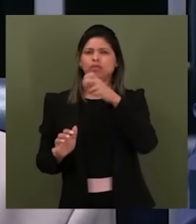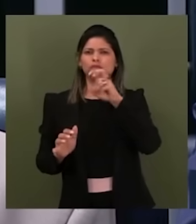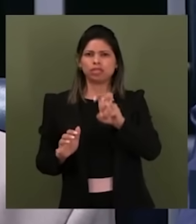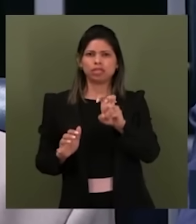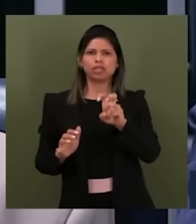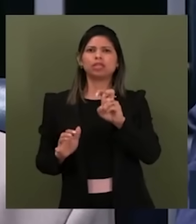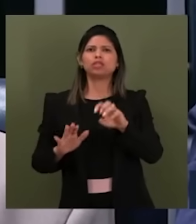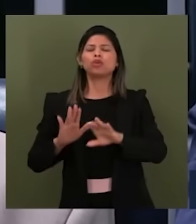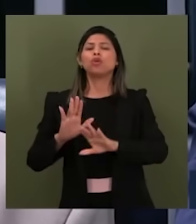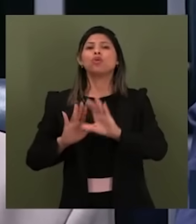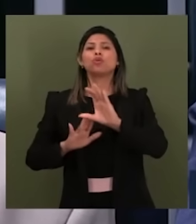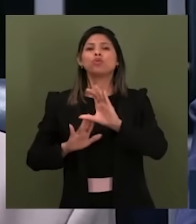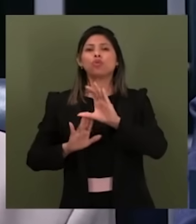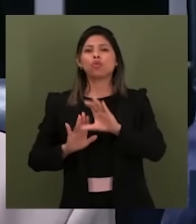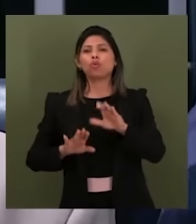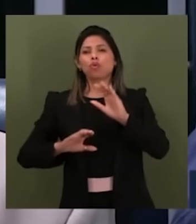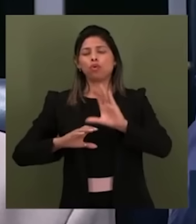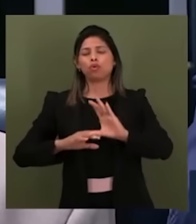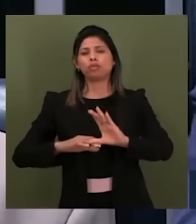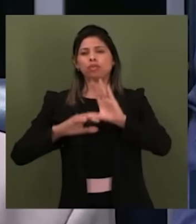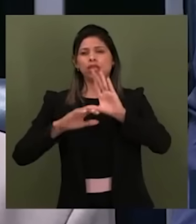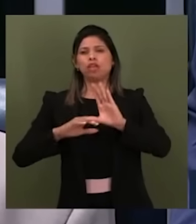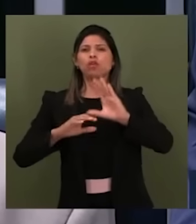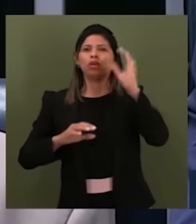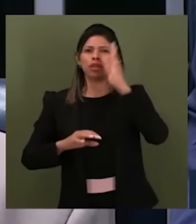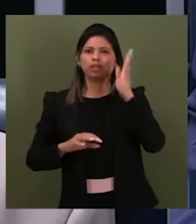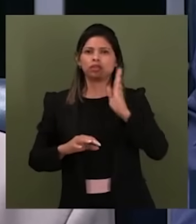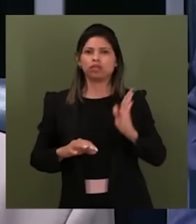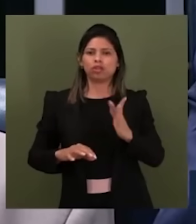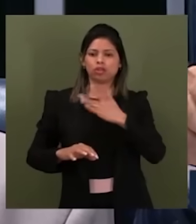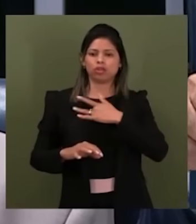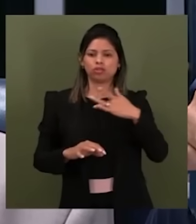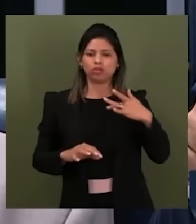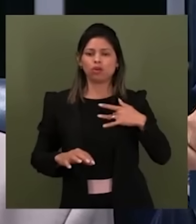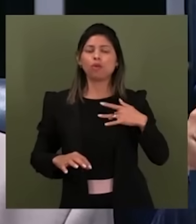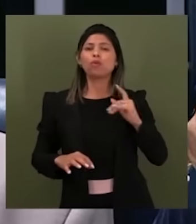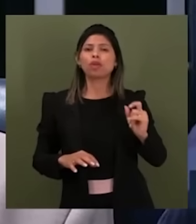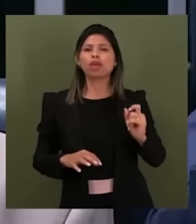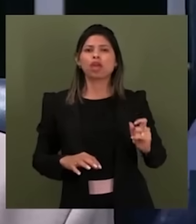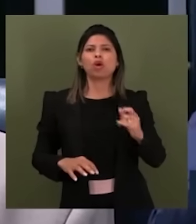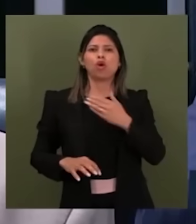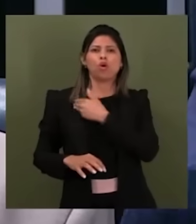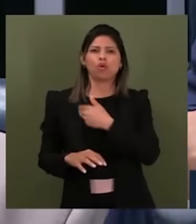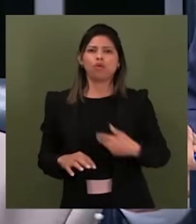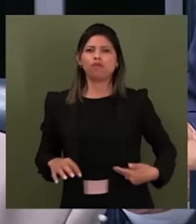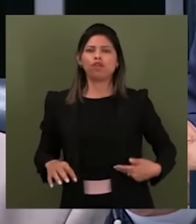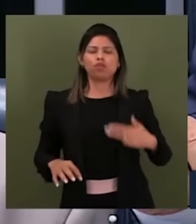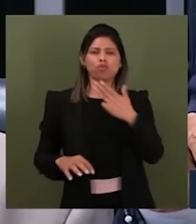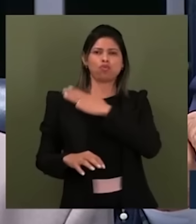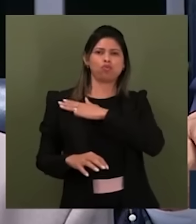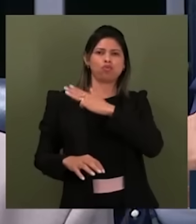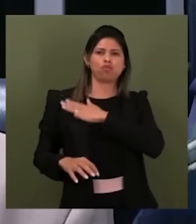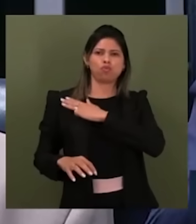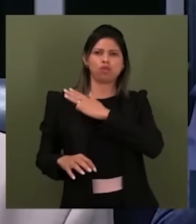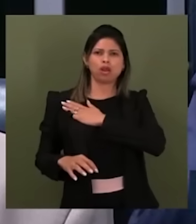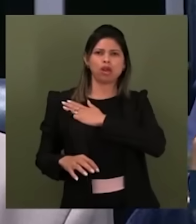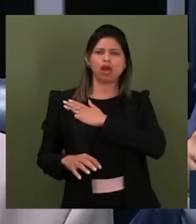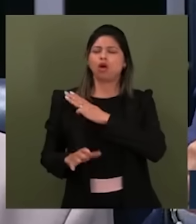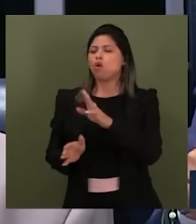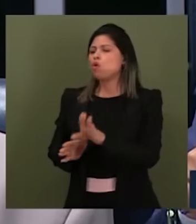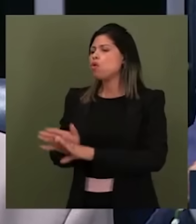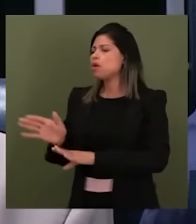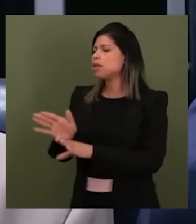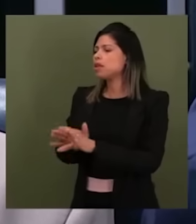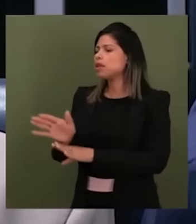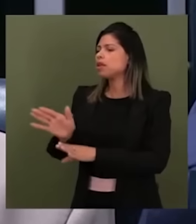Conselho Nacional de Saúde, onde o governo Lula recomenda lá a resolução do Conselho